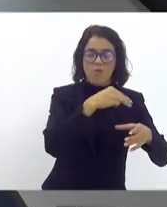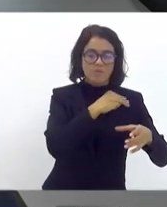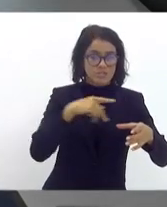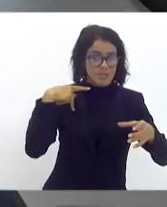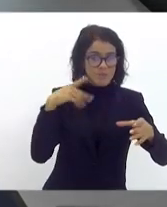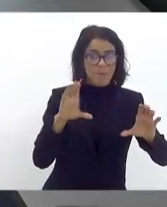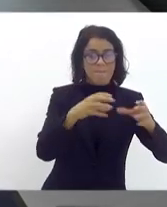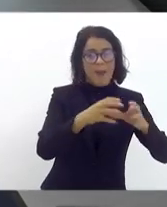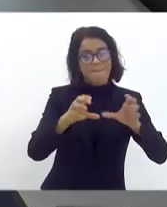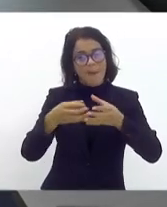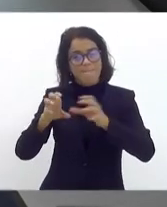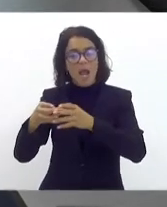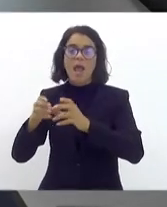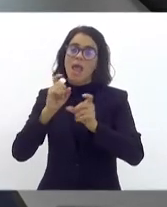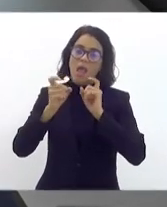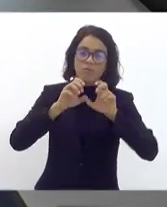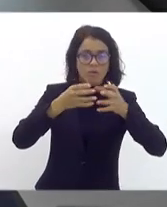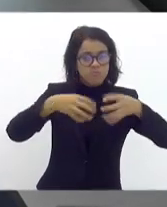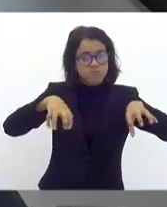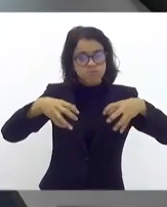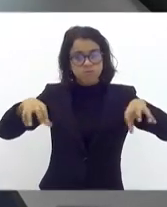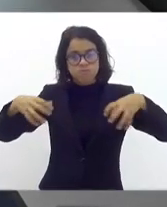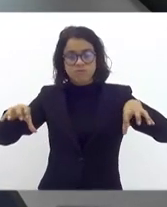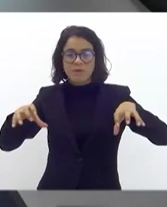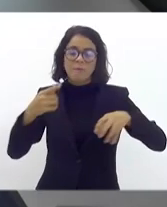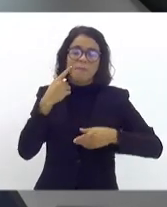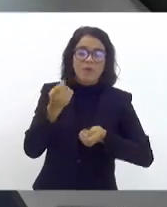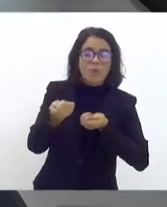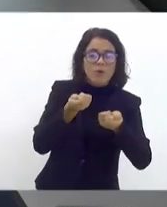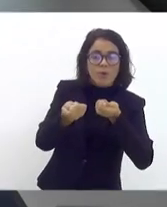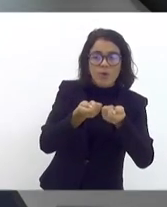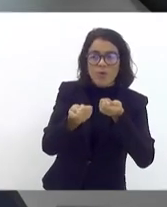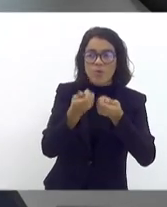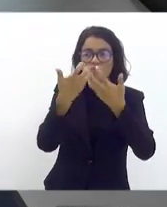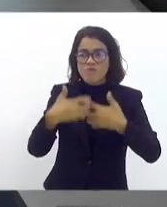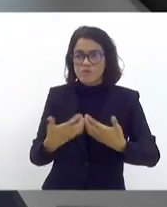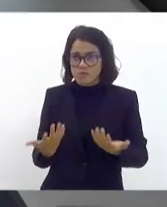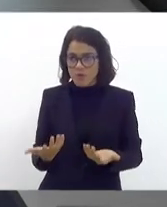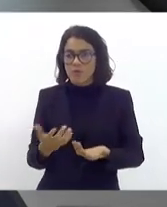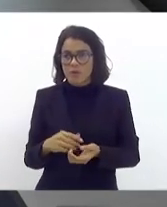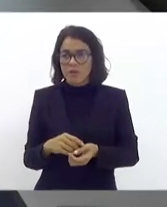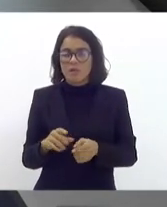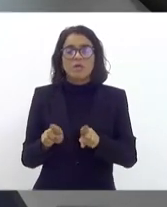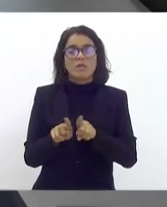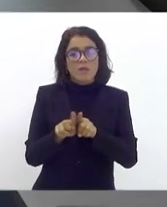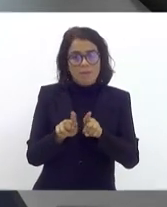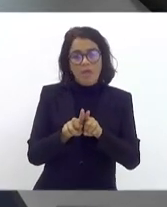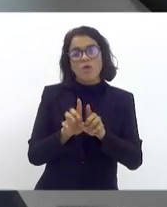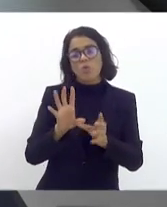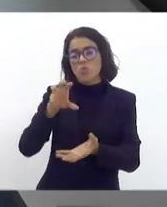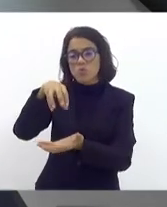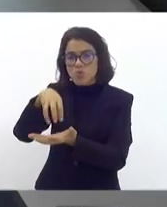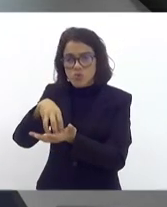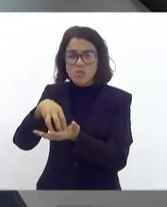sistema deles e como esse sistema tem ou deixa de ter um controle. Né? E, numa presidente, próxima, a gente faz uma justamente com o setor de